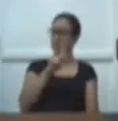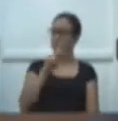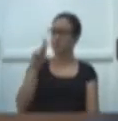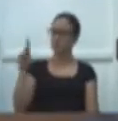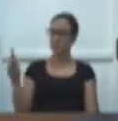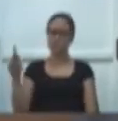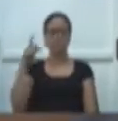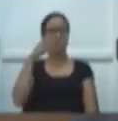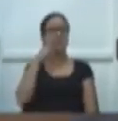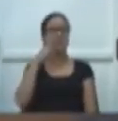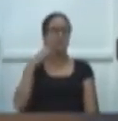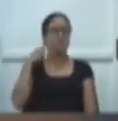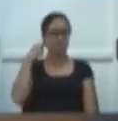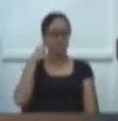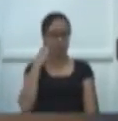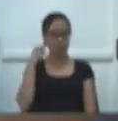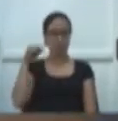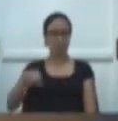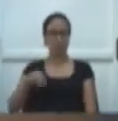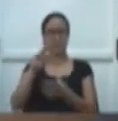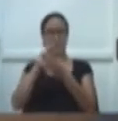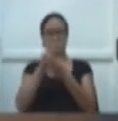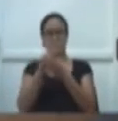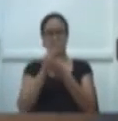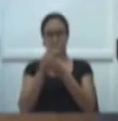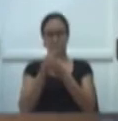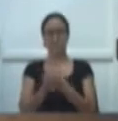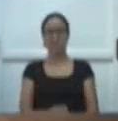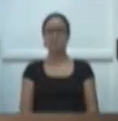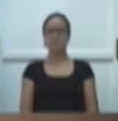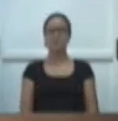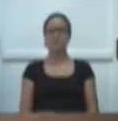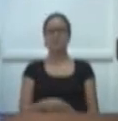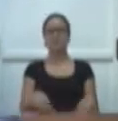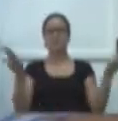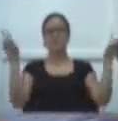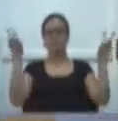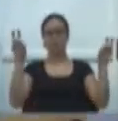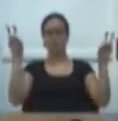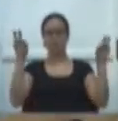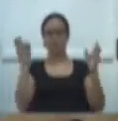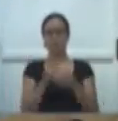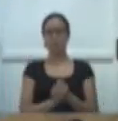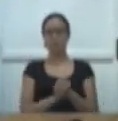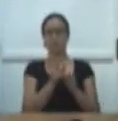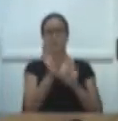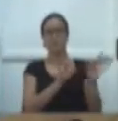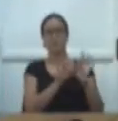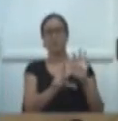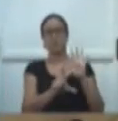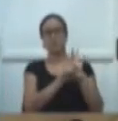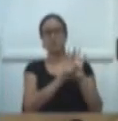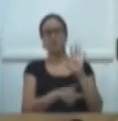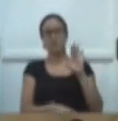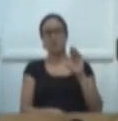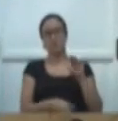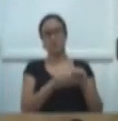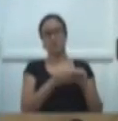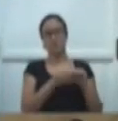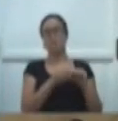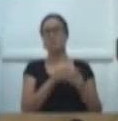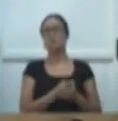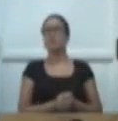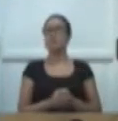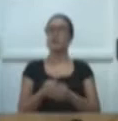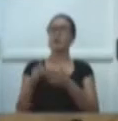Newton César dos Santos, presidente da Câmara Municipal de Limeira. Assunto: encaminha projeto de lei complementar. Vimos a presença